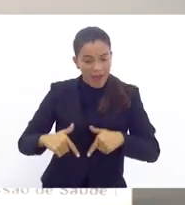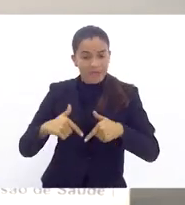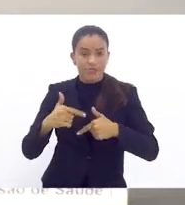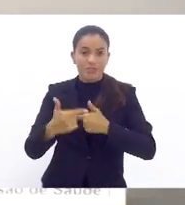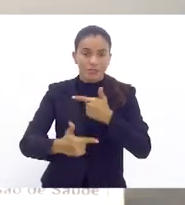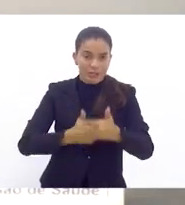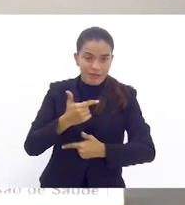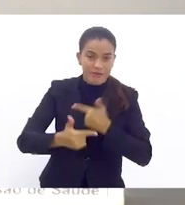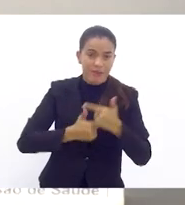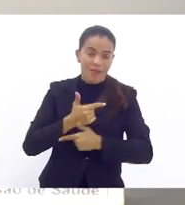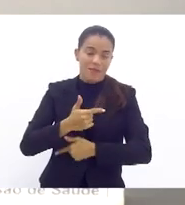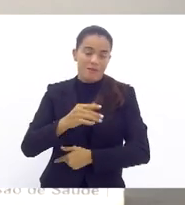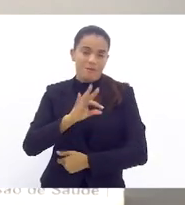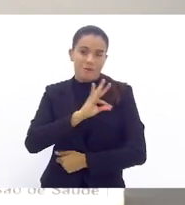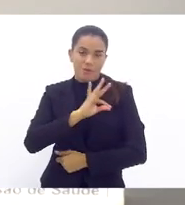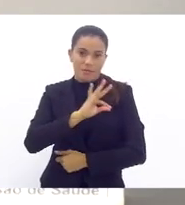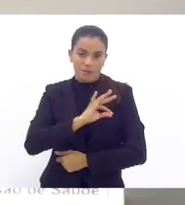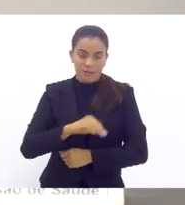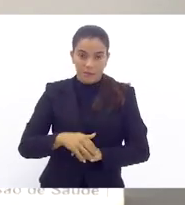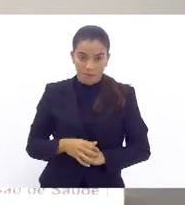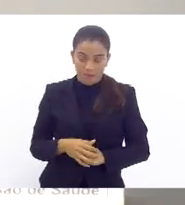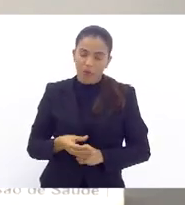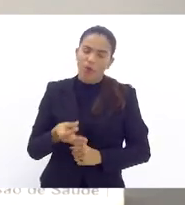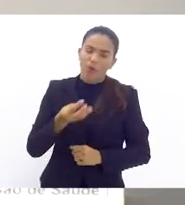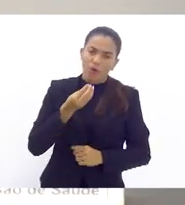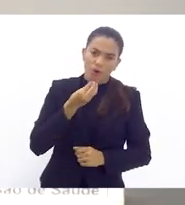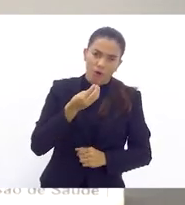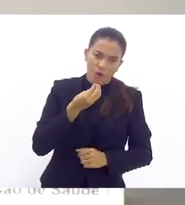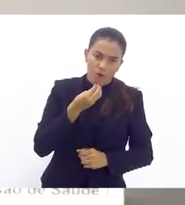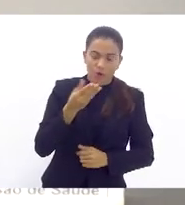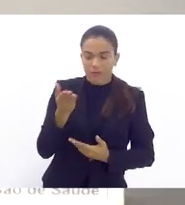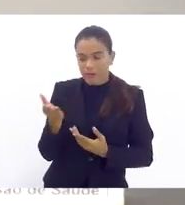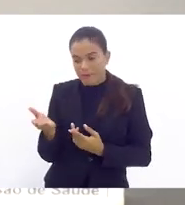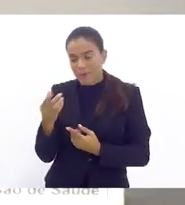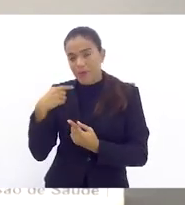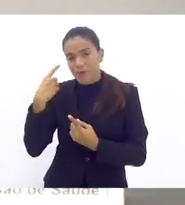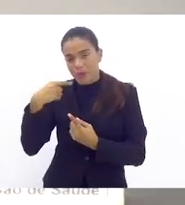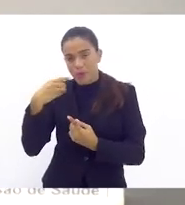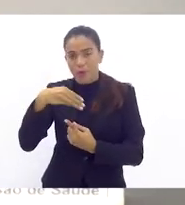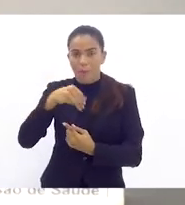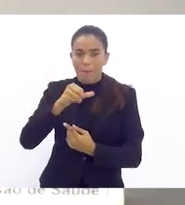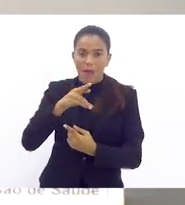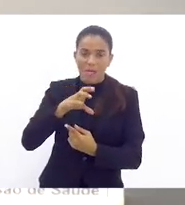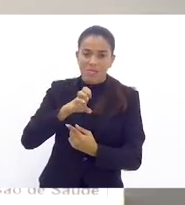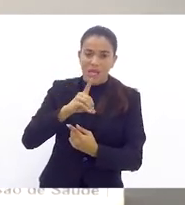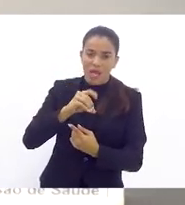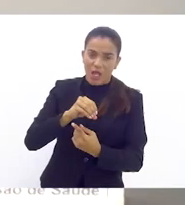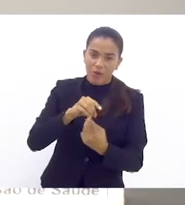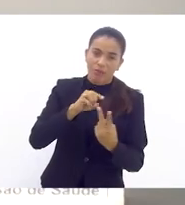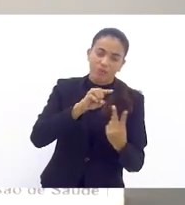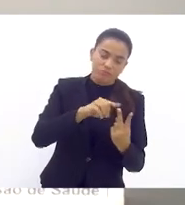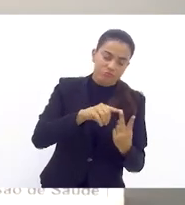atividade policial. Né? É óbvio que tanto o doutor Marcelo Maia quanto a doutora Karina, nas